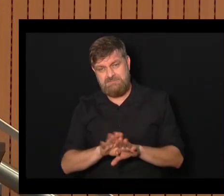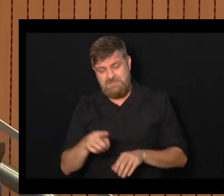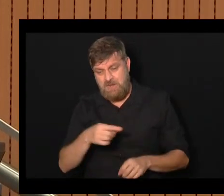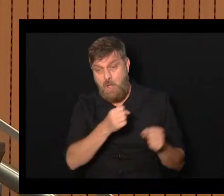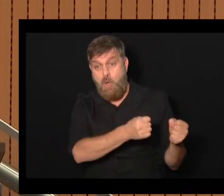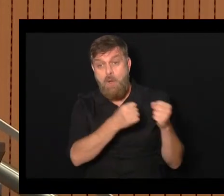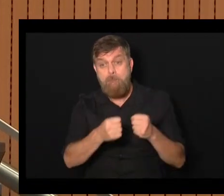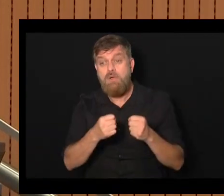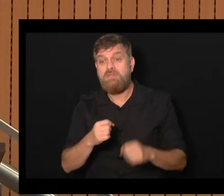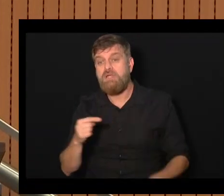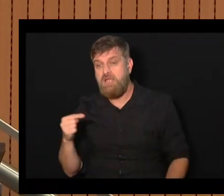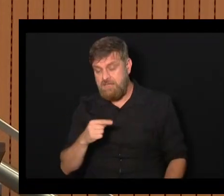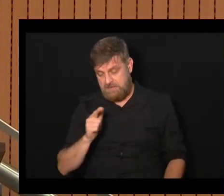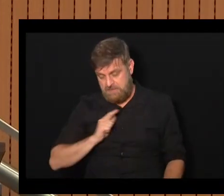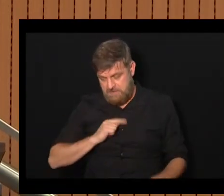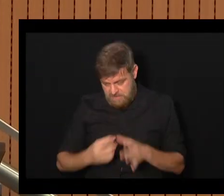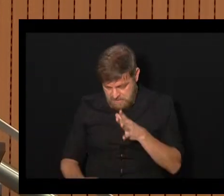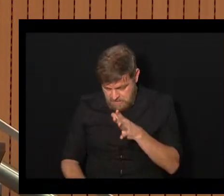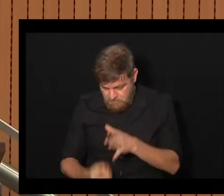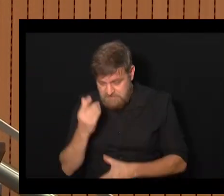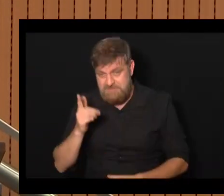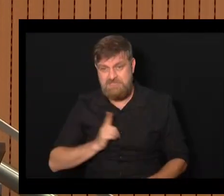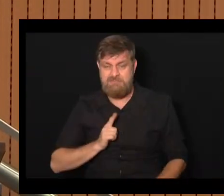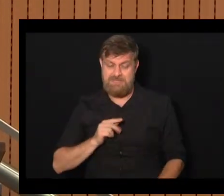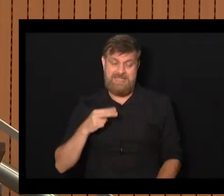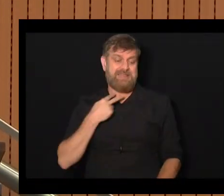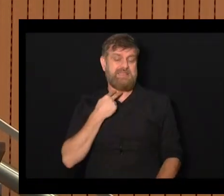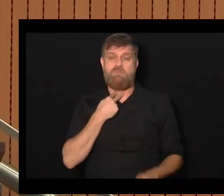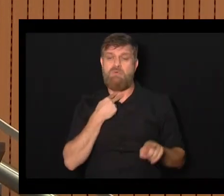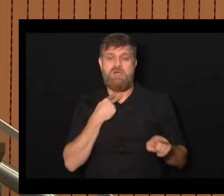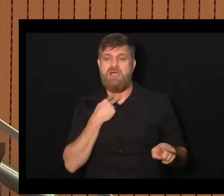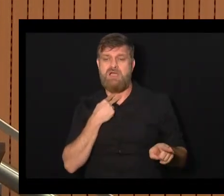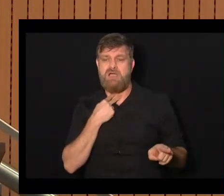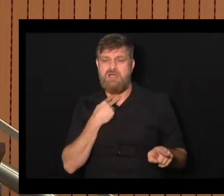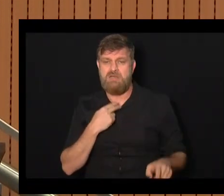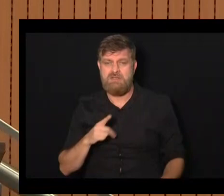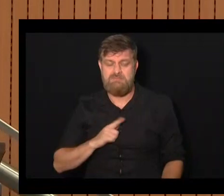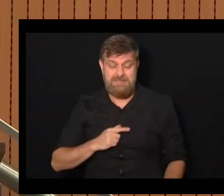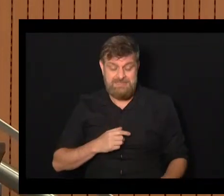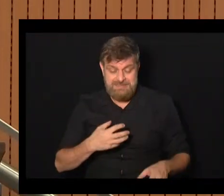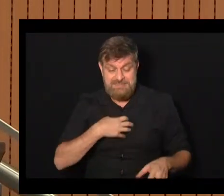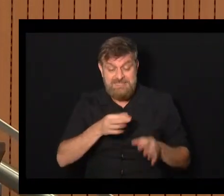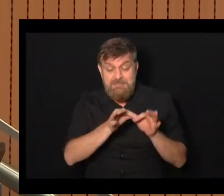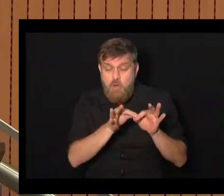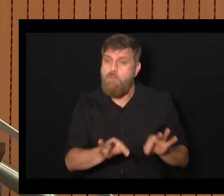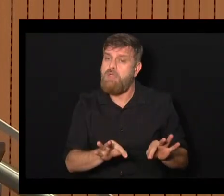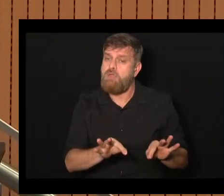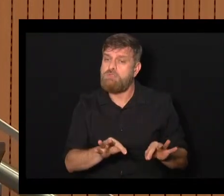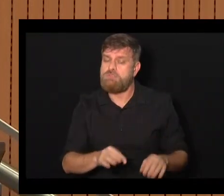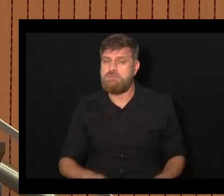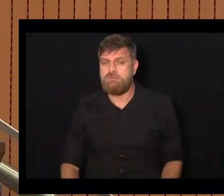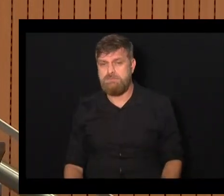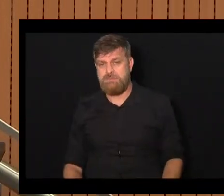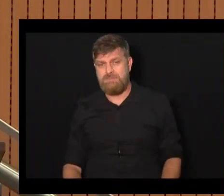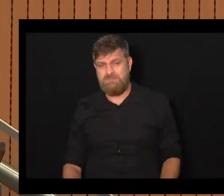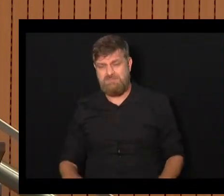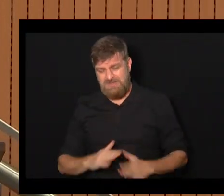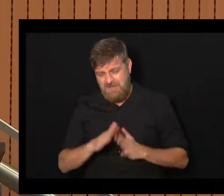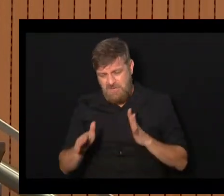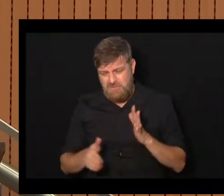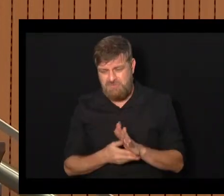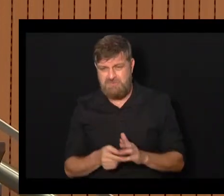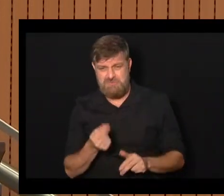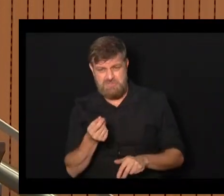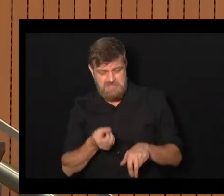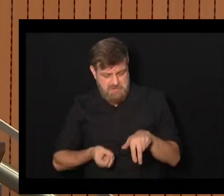tem que ser exercido, ele tem que ser, ter firmeza, mas ele não tem, ele tem que ser exercido humildemente. Considerando toda a caixa preta,